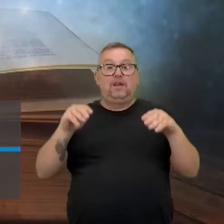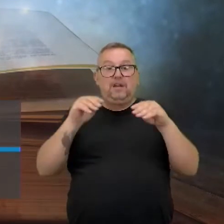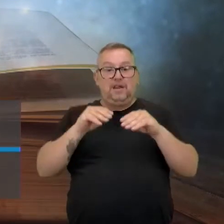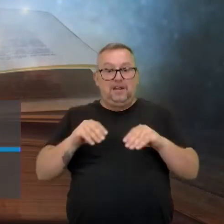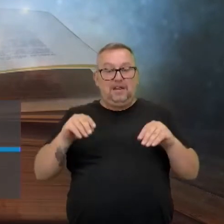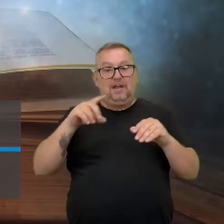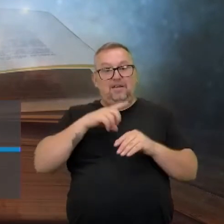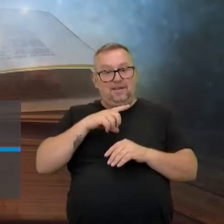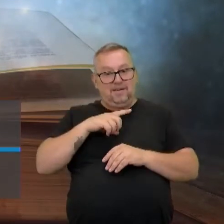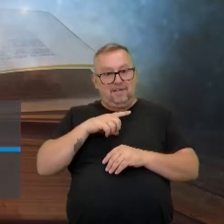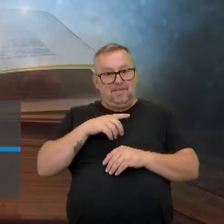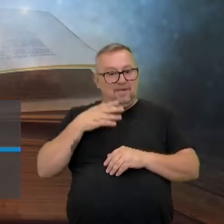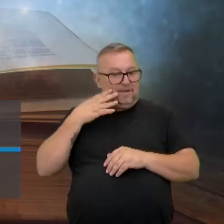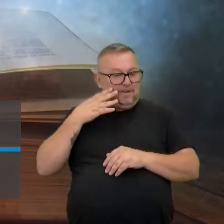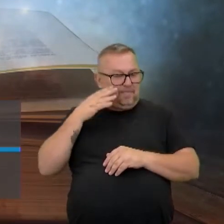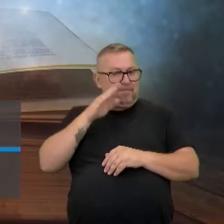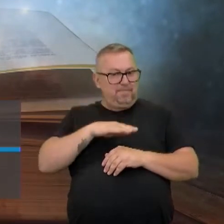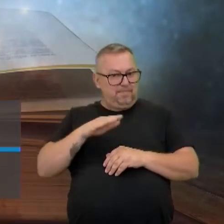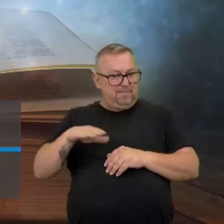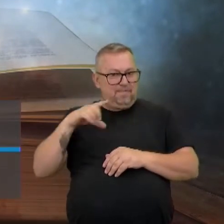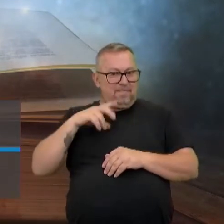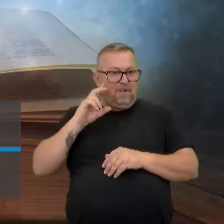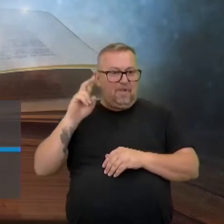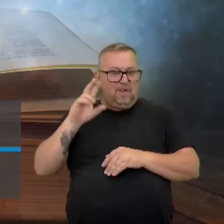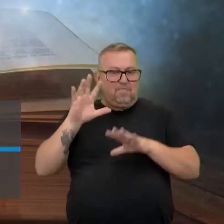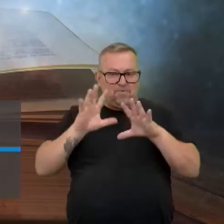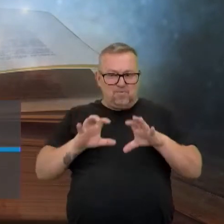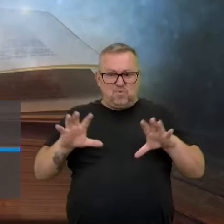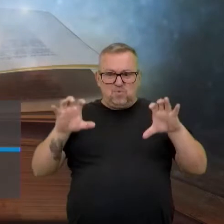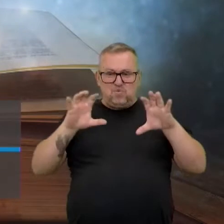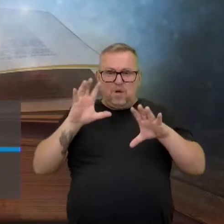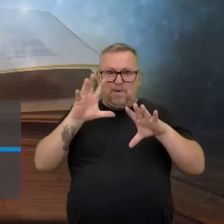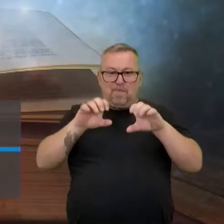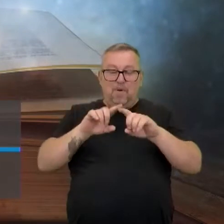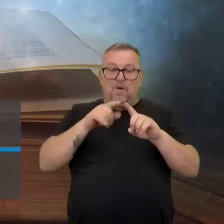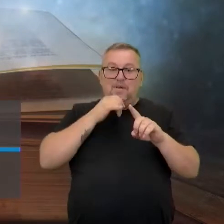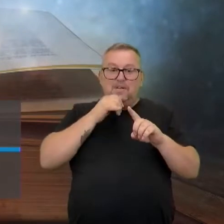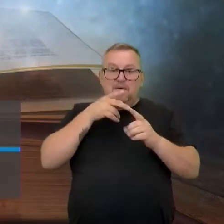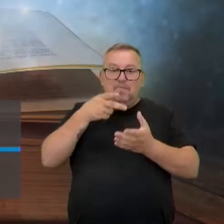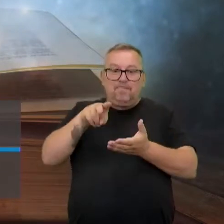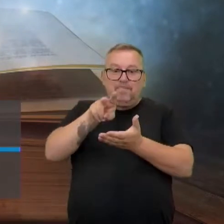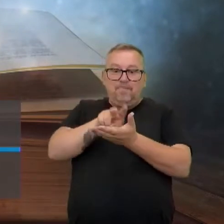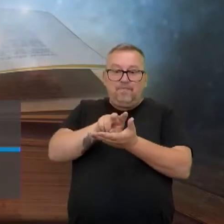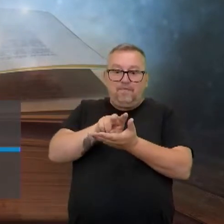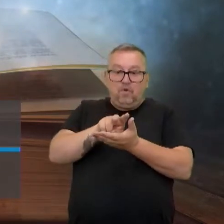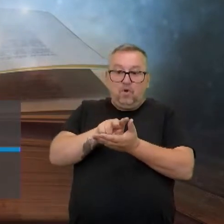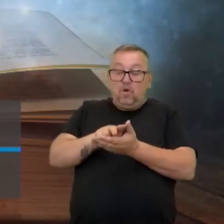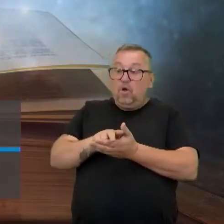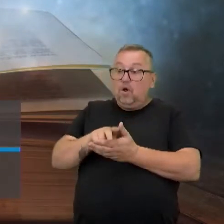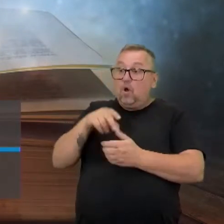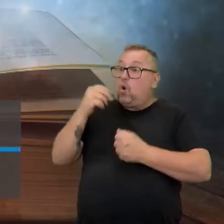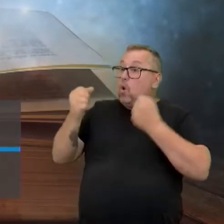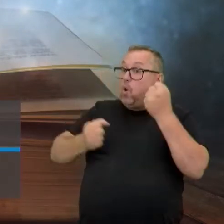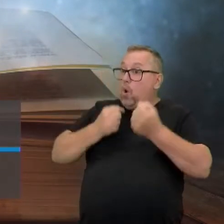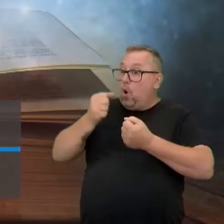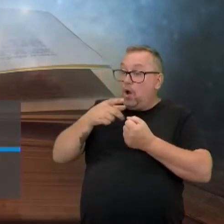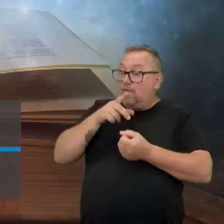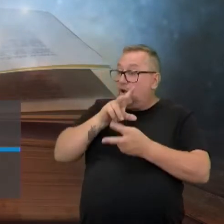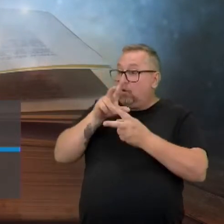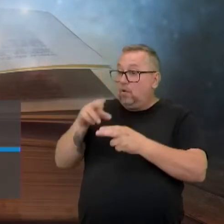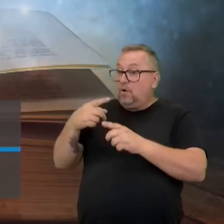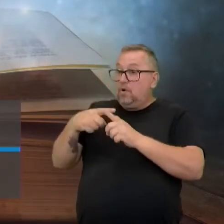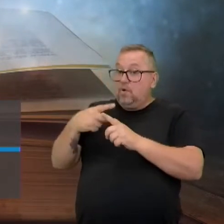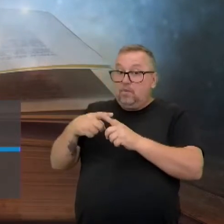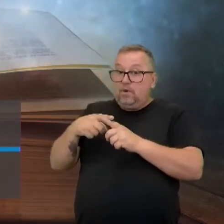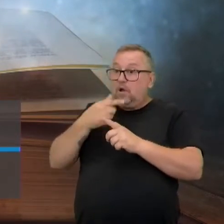você teve... Sabe a sua infância, aquela coisa de bicho-papão? Então, quando ele ia dormir, né, às 9 horas, a mãe falava assim: corre, vai dormir, porque o